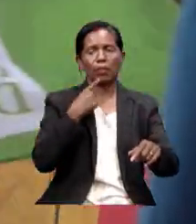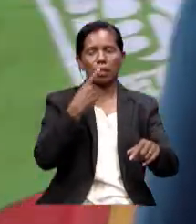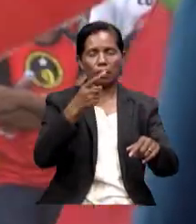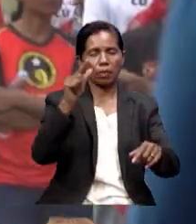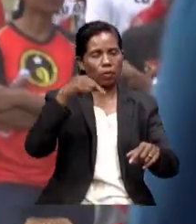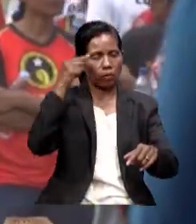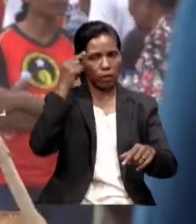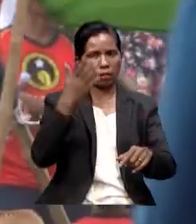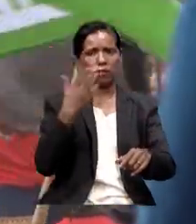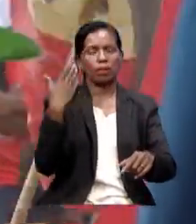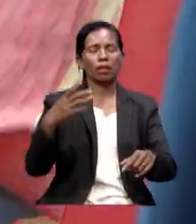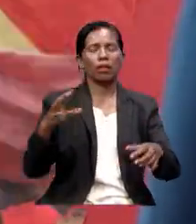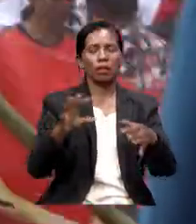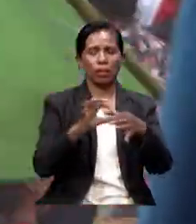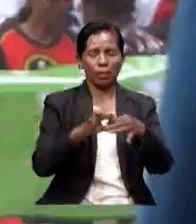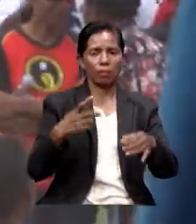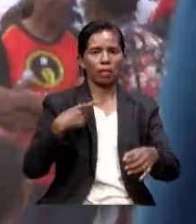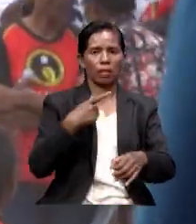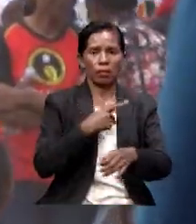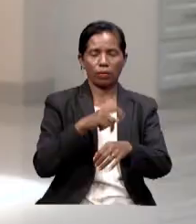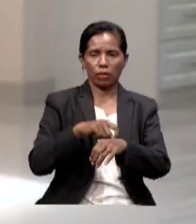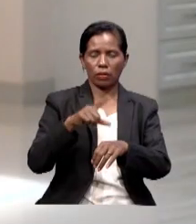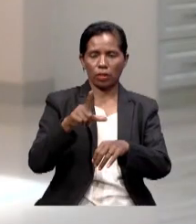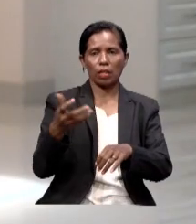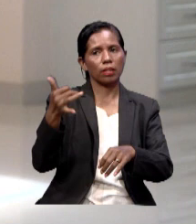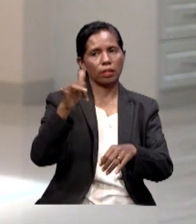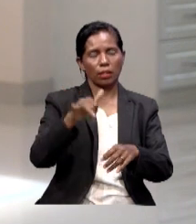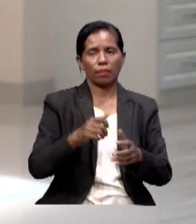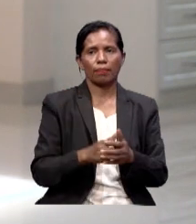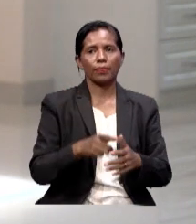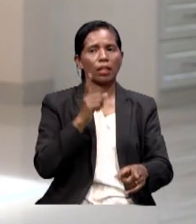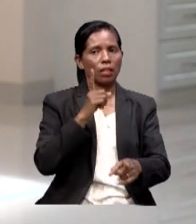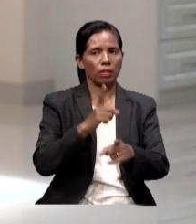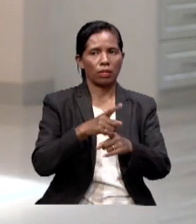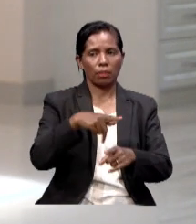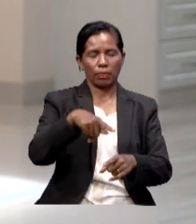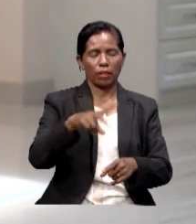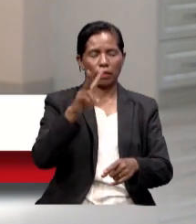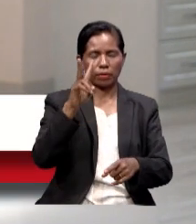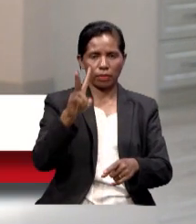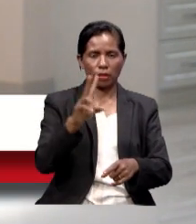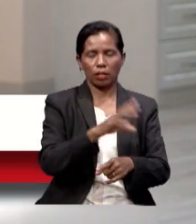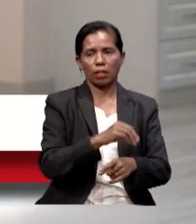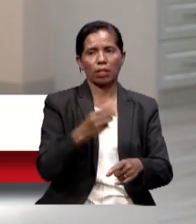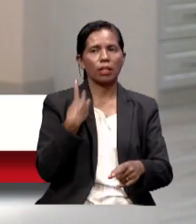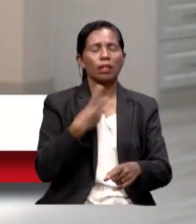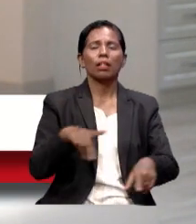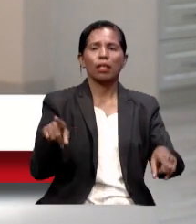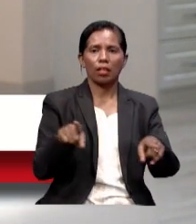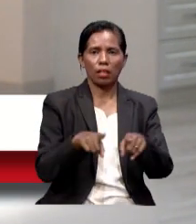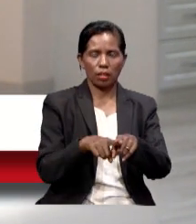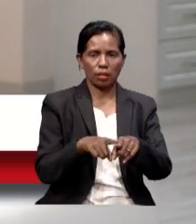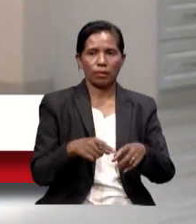no ex membro parlamentar sira. Claro que pensão vitalícia na forma da selo que nevema que ita hanesa